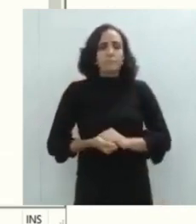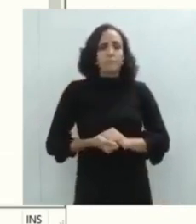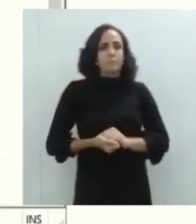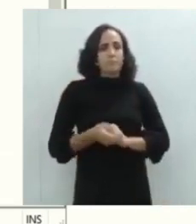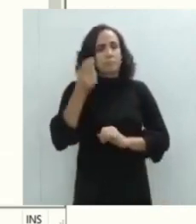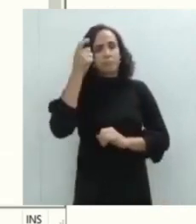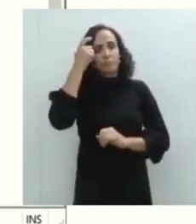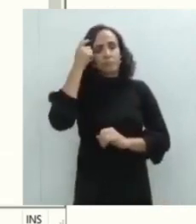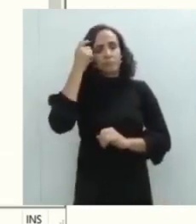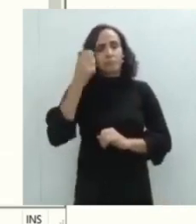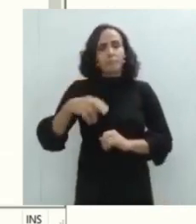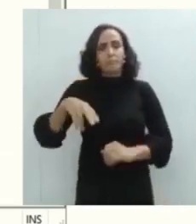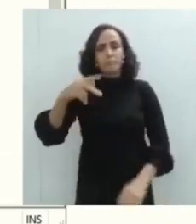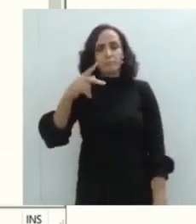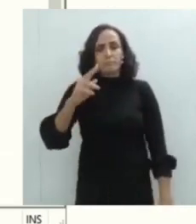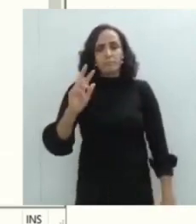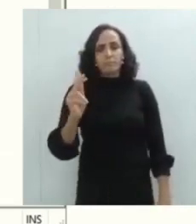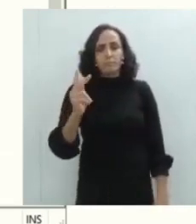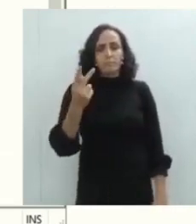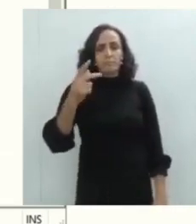Vamos descer aqui um pouquinho.